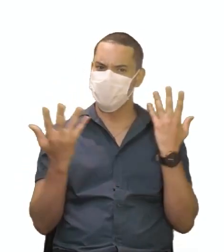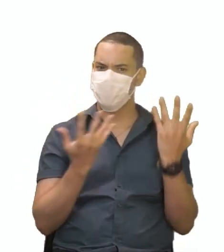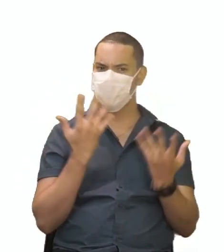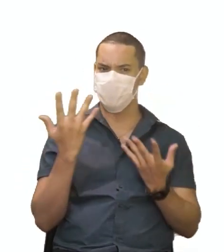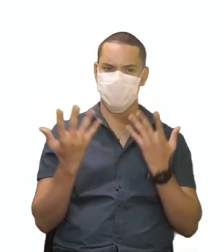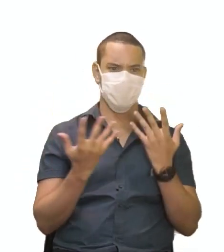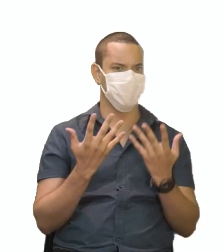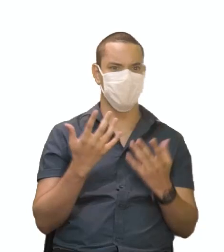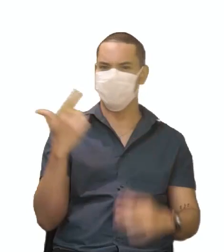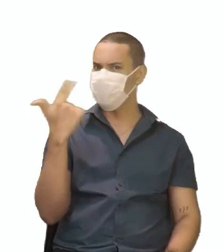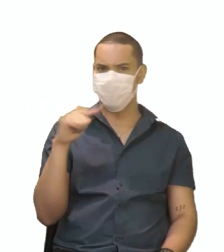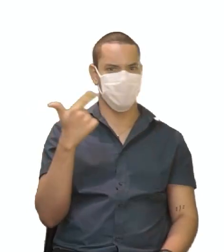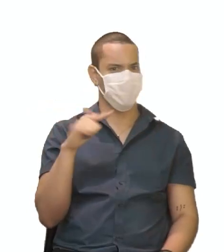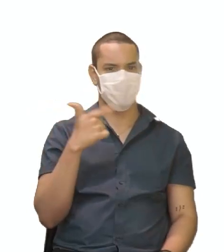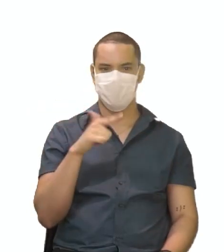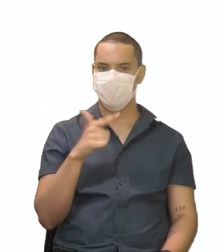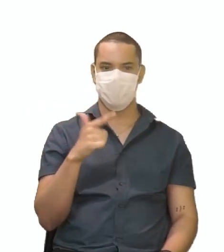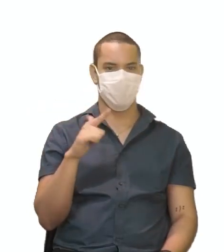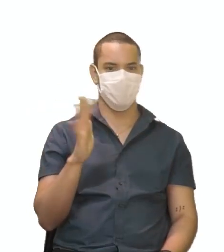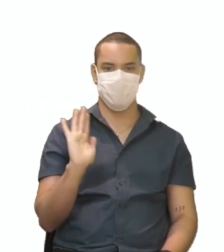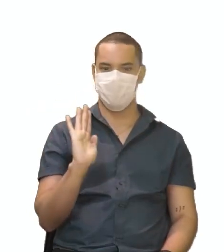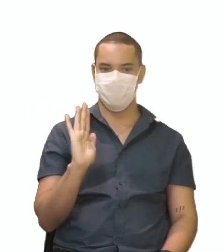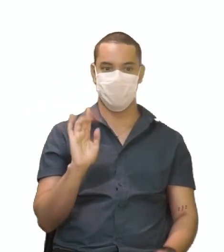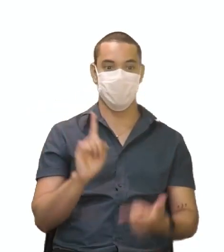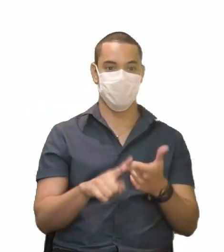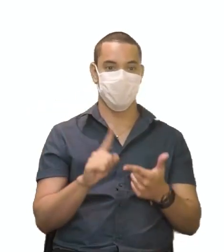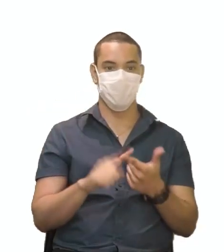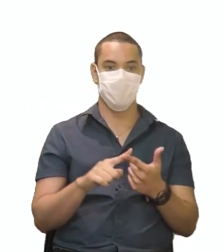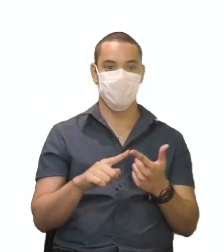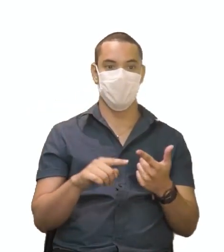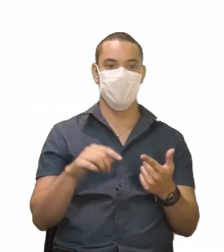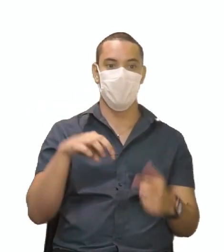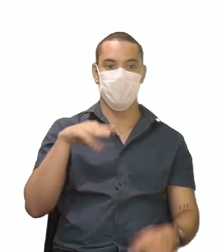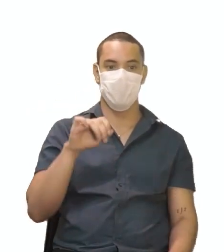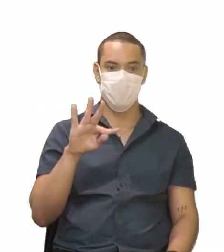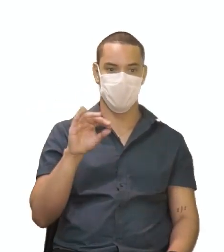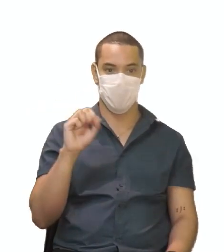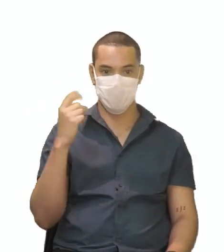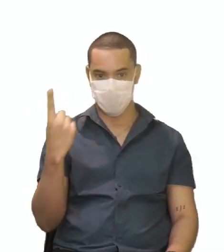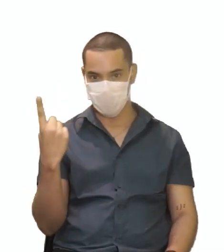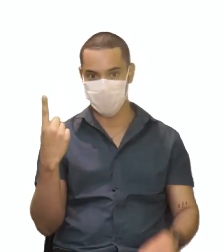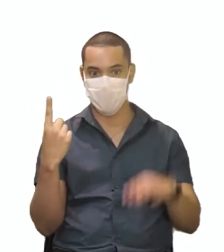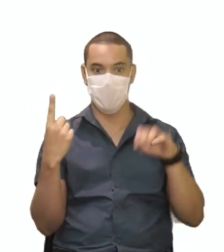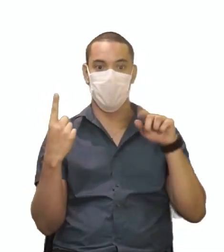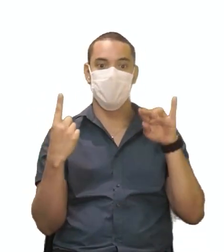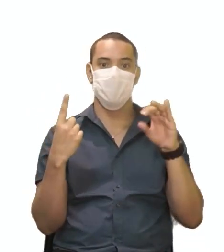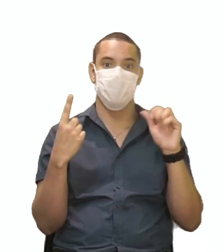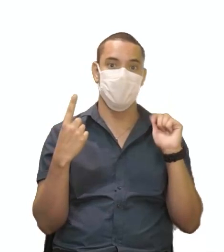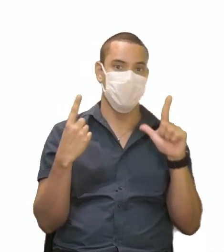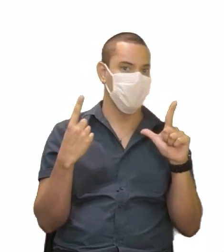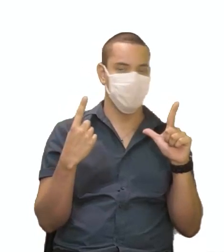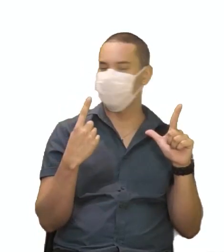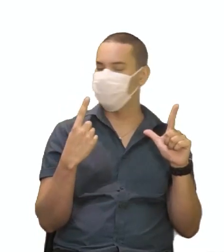Primeiro que mitose não tem 1 e 2, é meiose. B, mitose 1 e equacional, tá? Viajando na maionese.